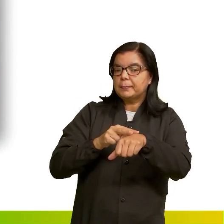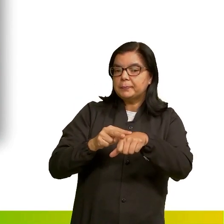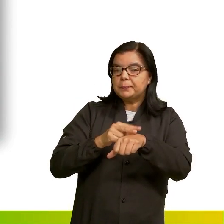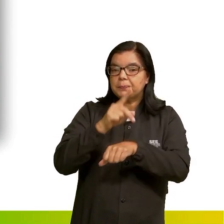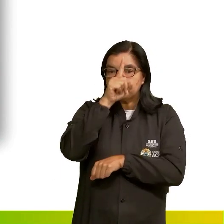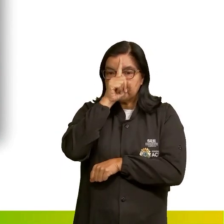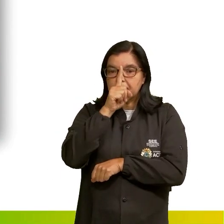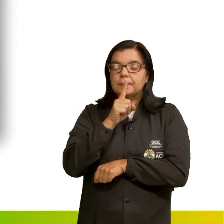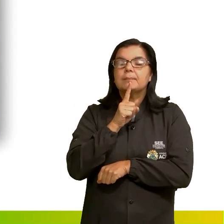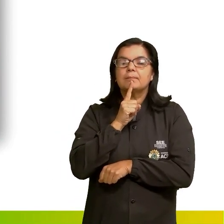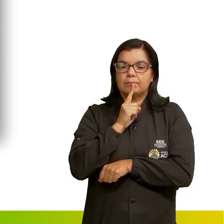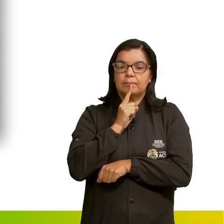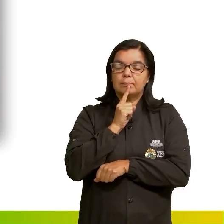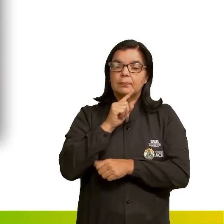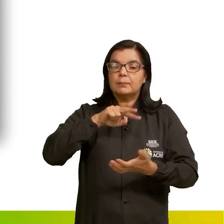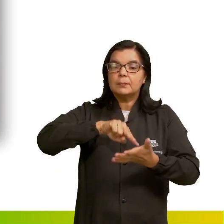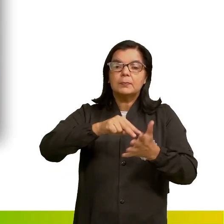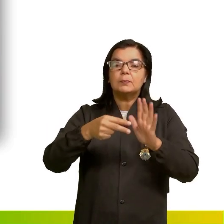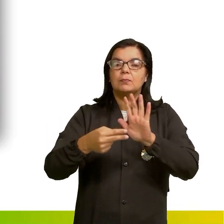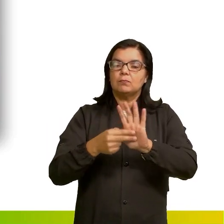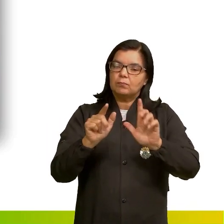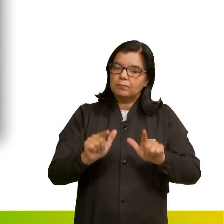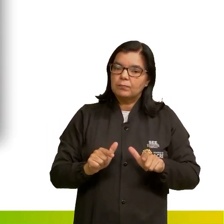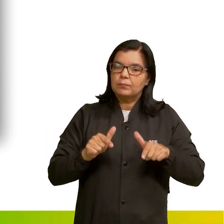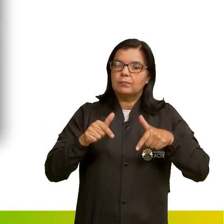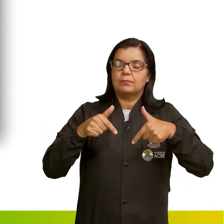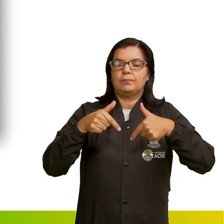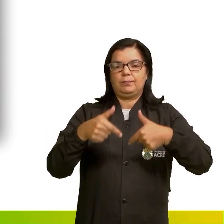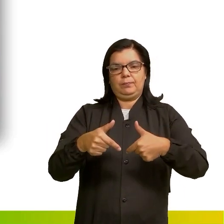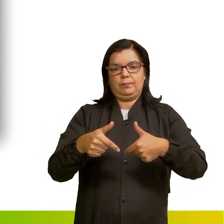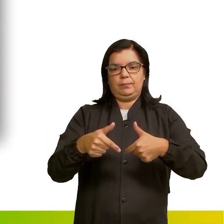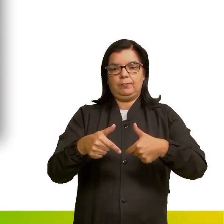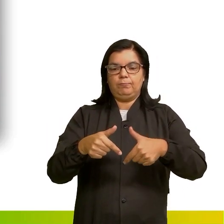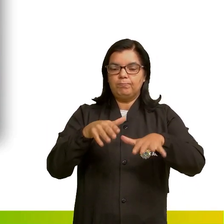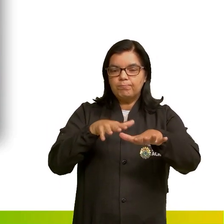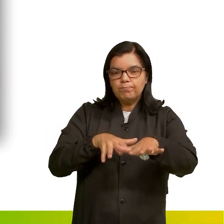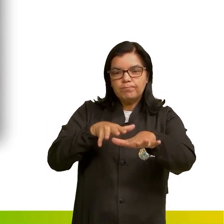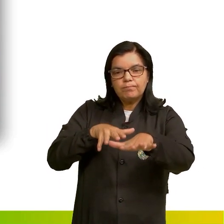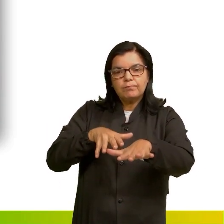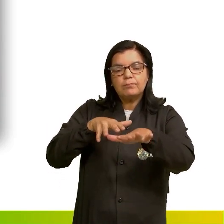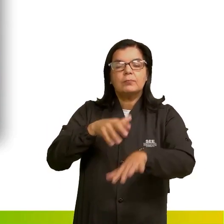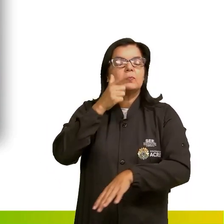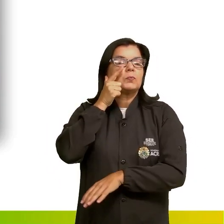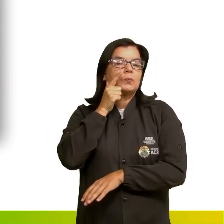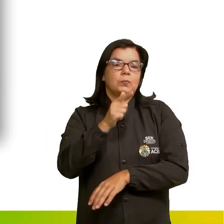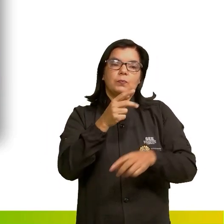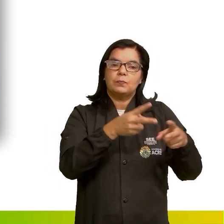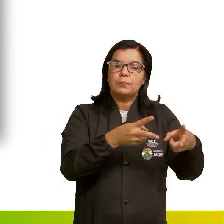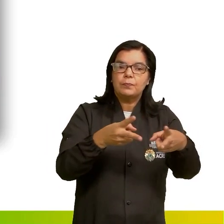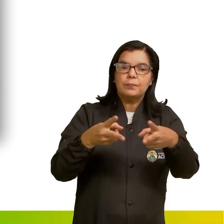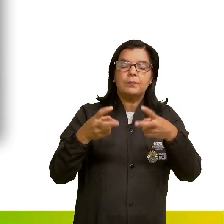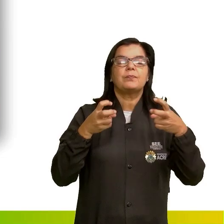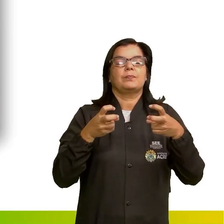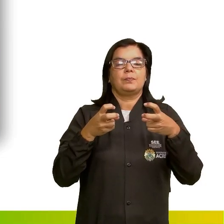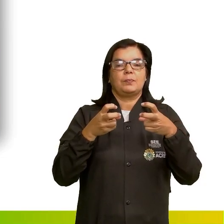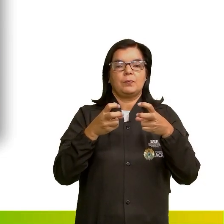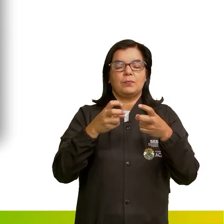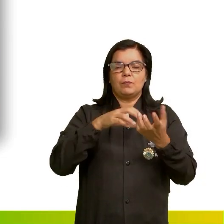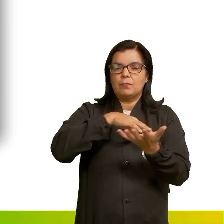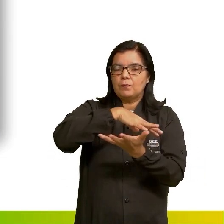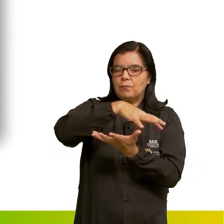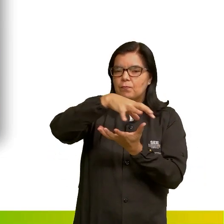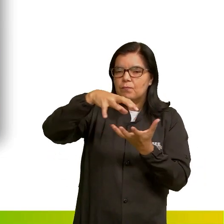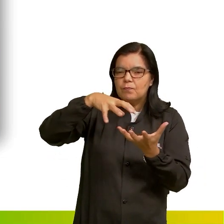Eles estão em uma manifestação, em uma passeata em que nós conseguimos perceber a aglomeração